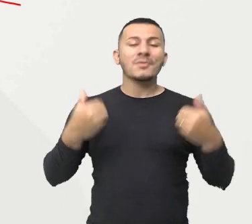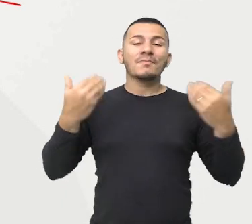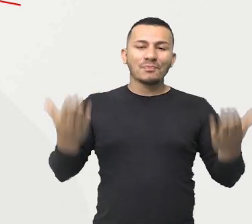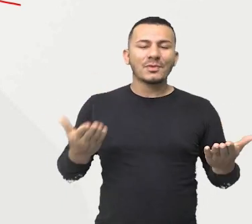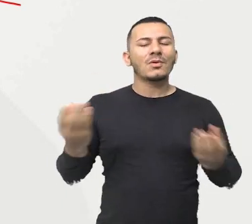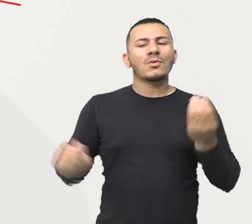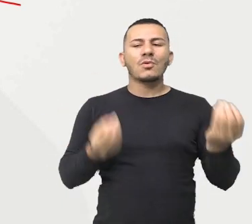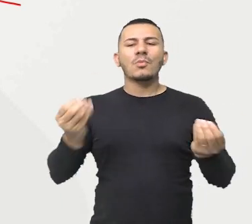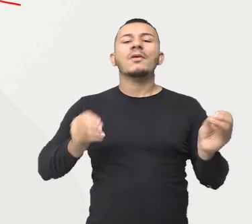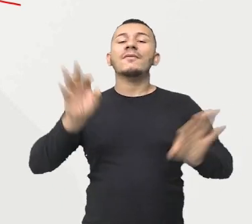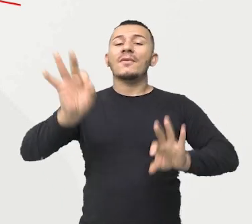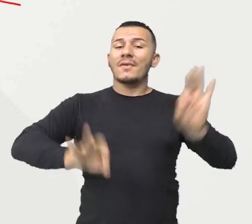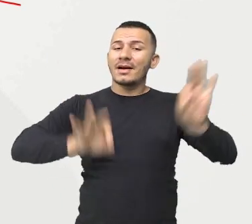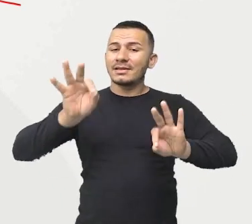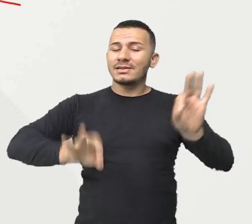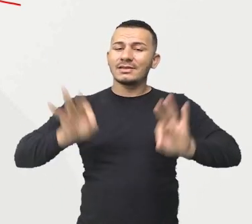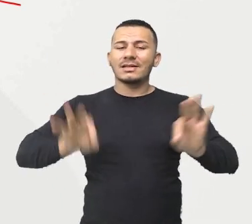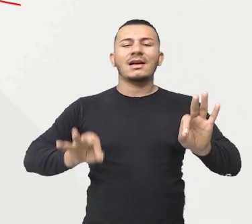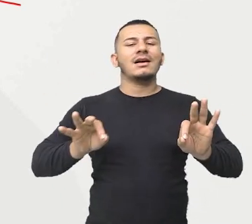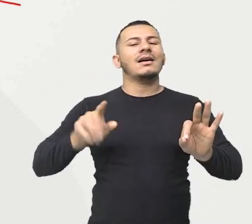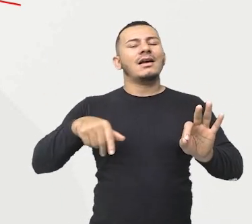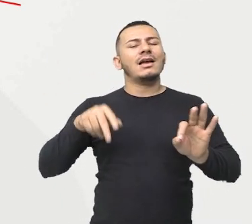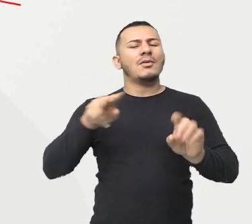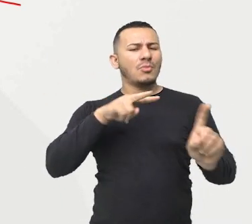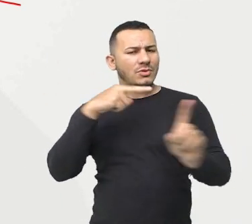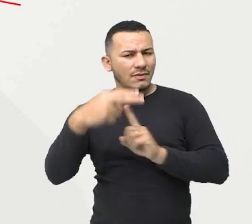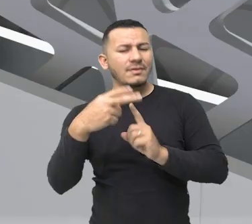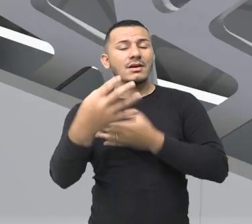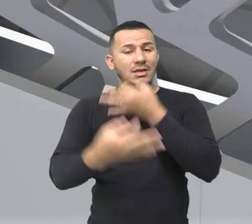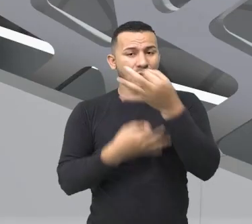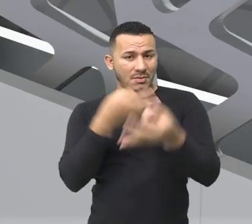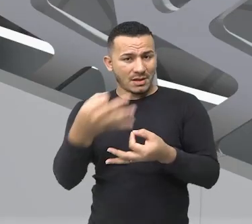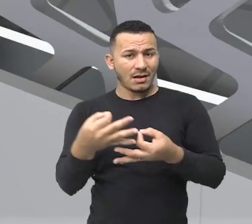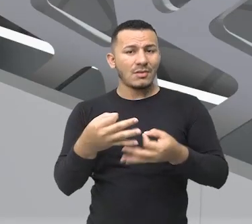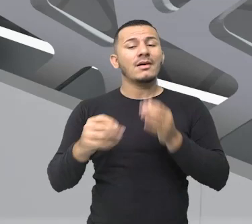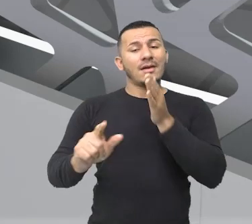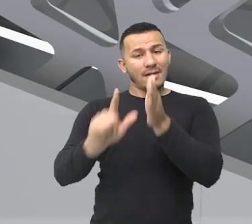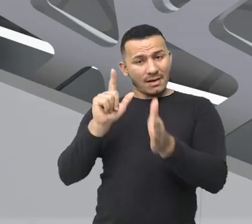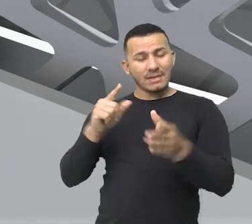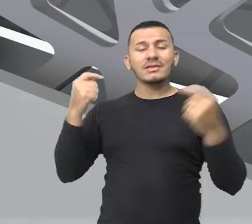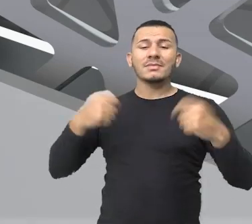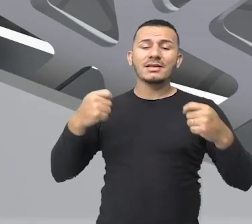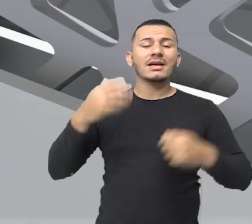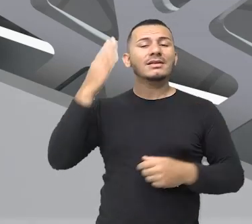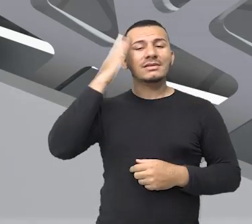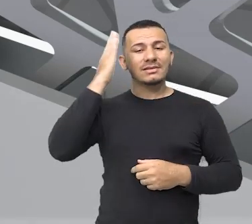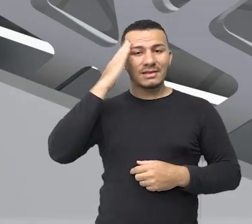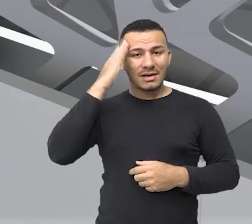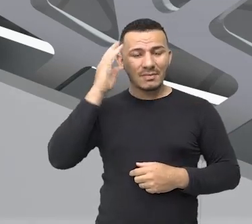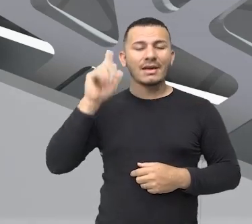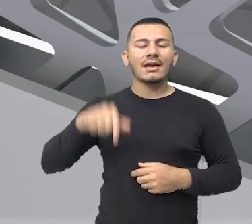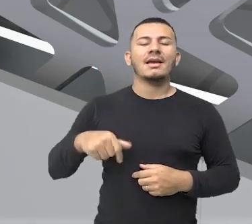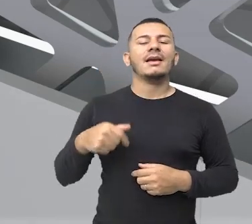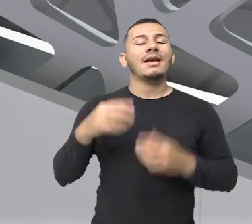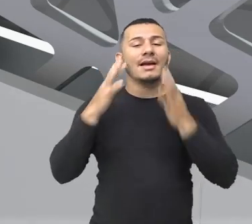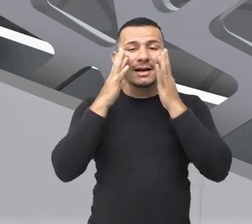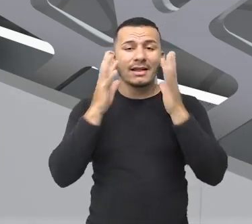da expressão da minha opinião, eu preciso, então, estar de olho exatamente no processo de